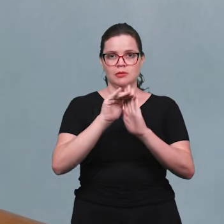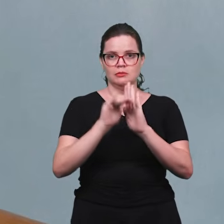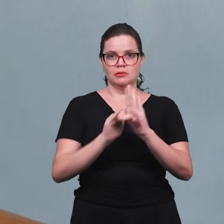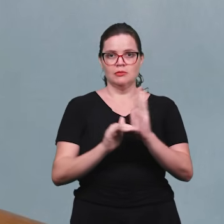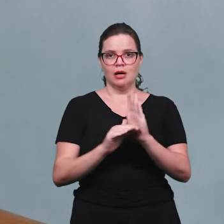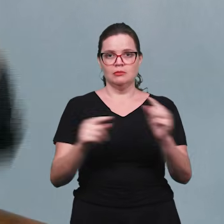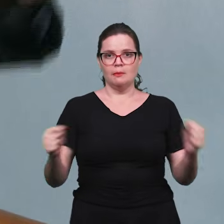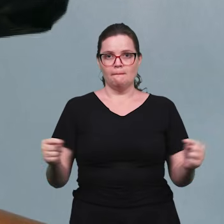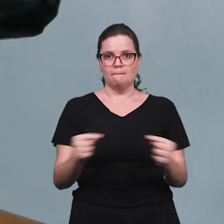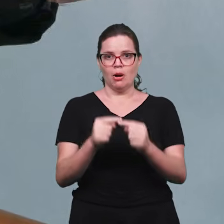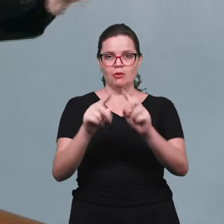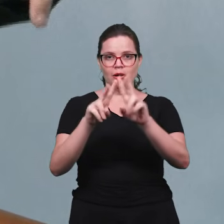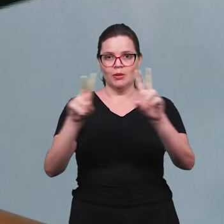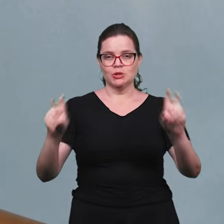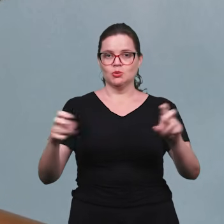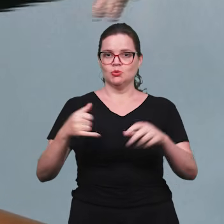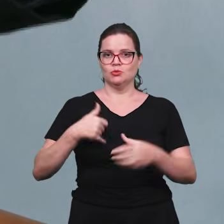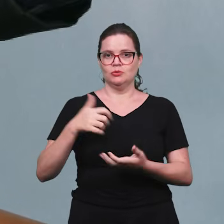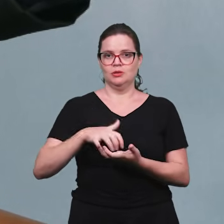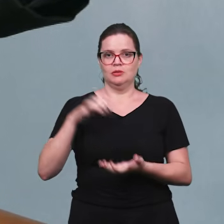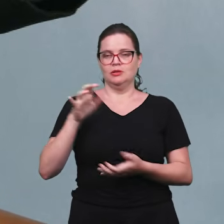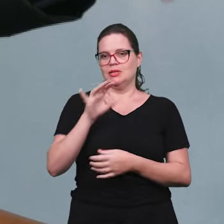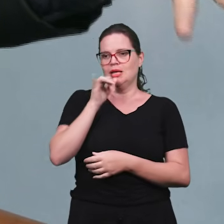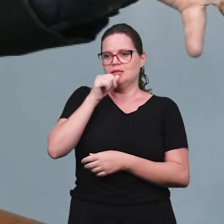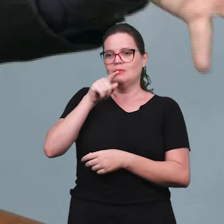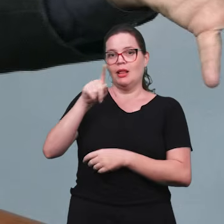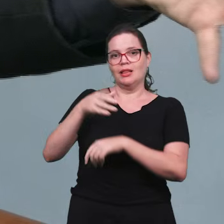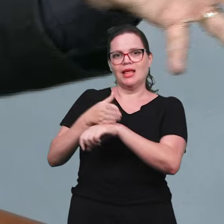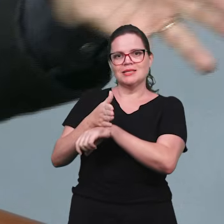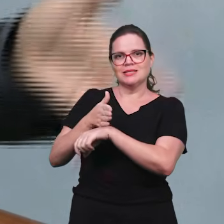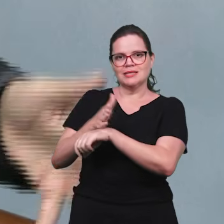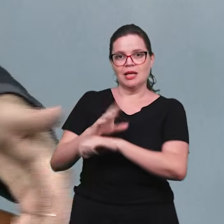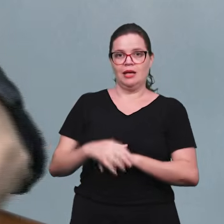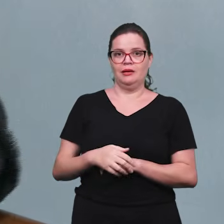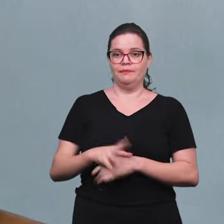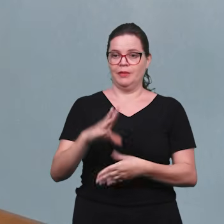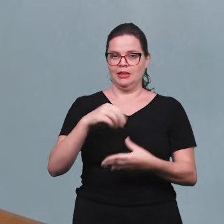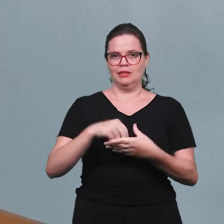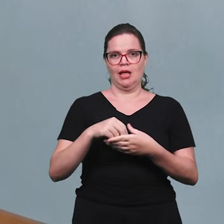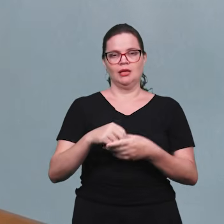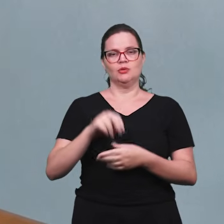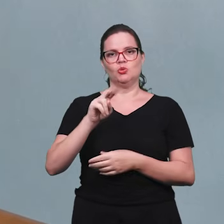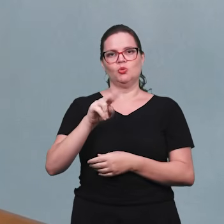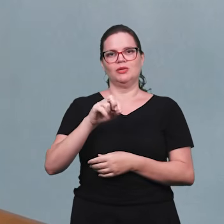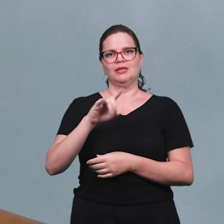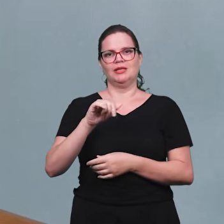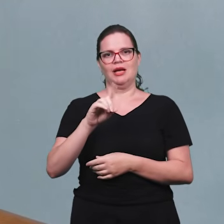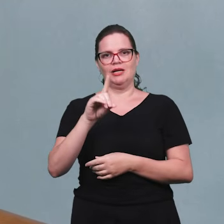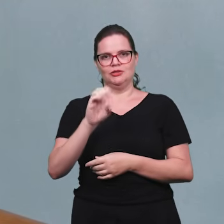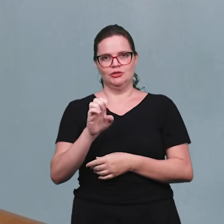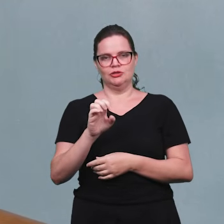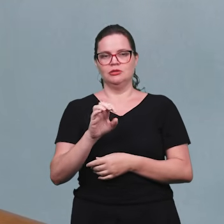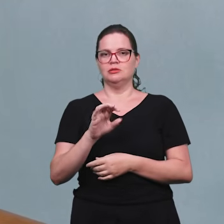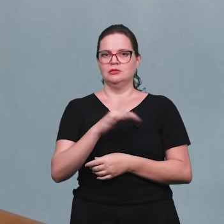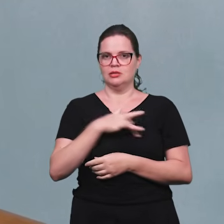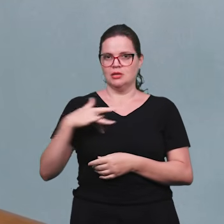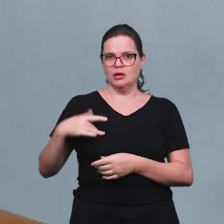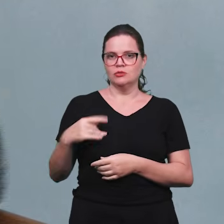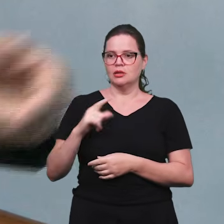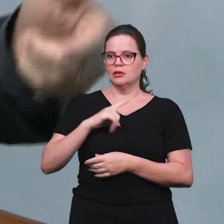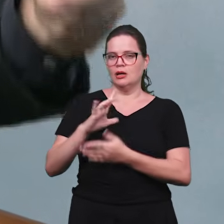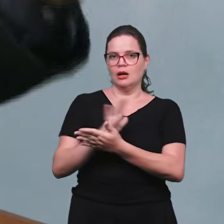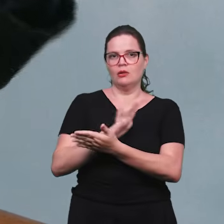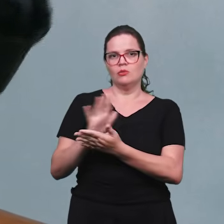aos idosos, que sabiam disso. Na Serra, por exemplo, dentro das unidades de saúde, temos programas referência de